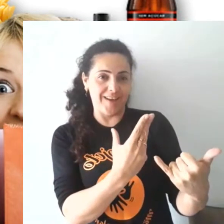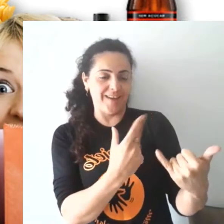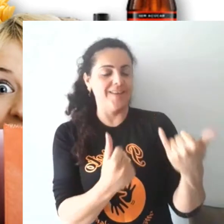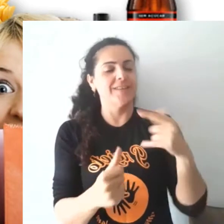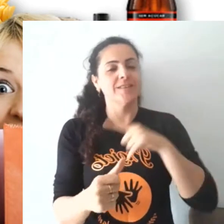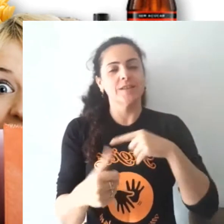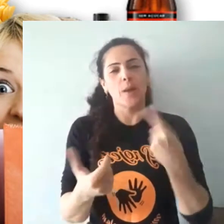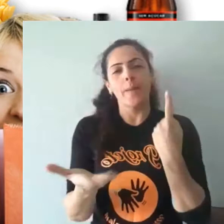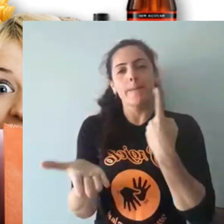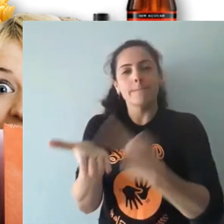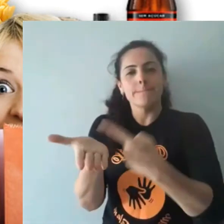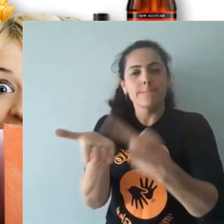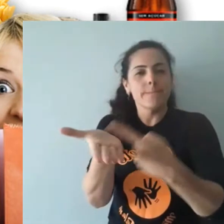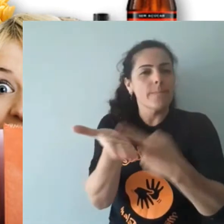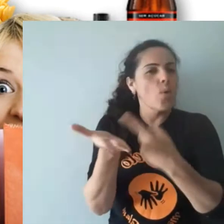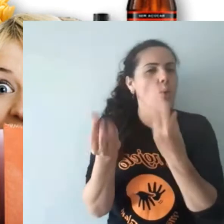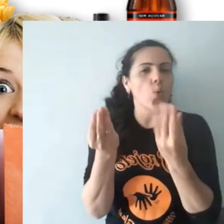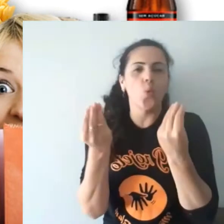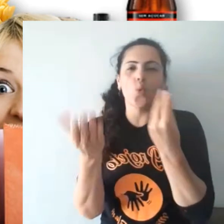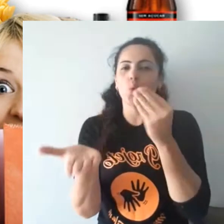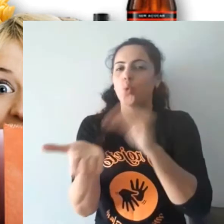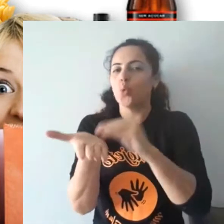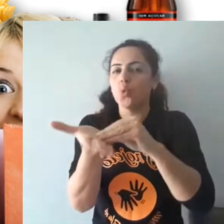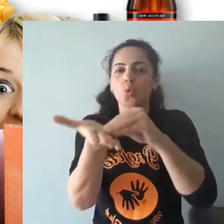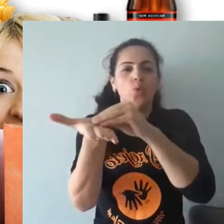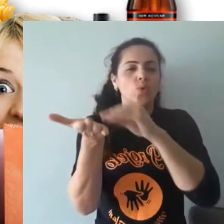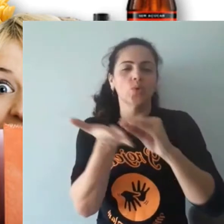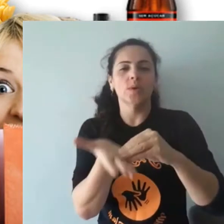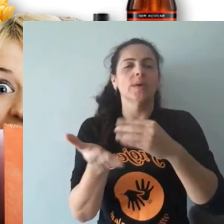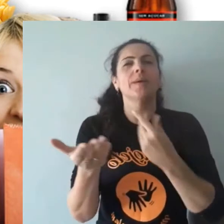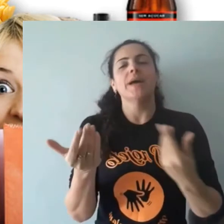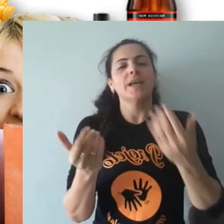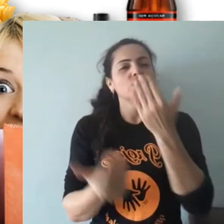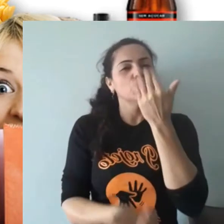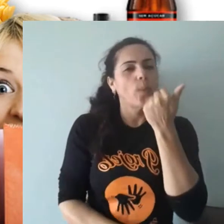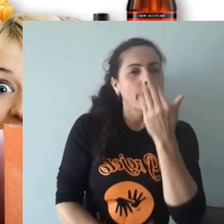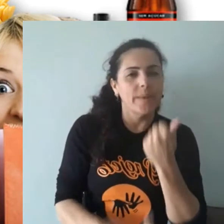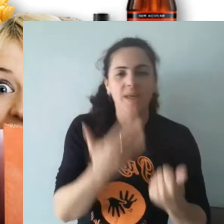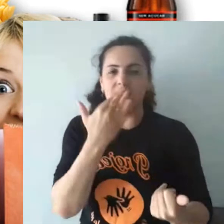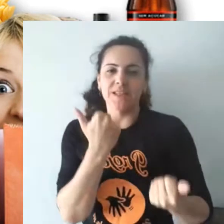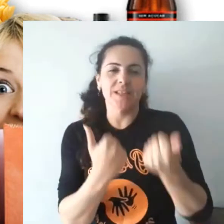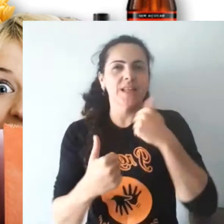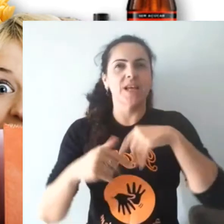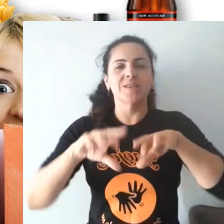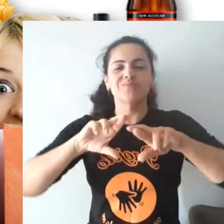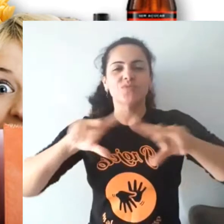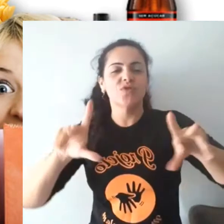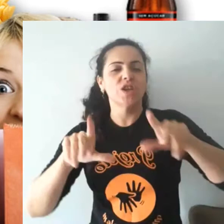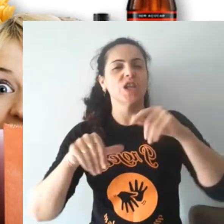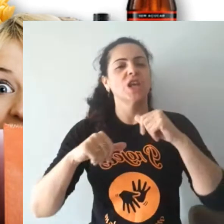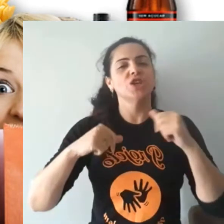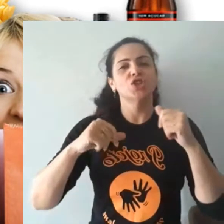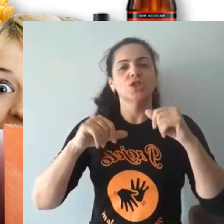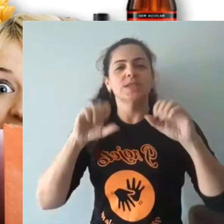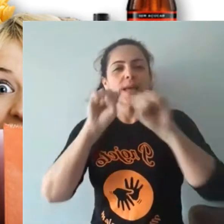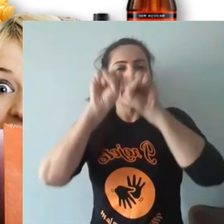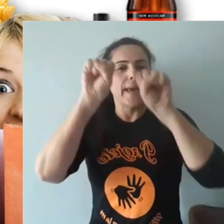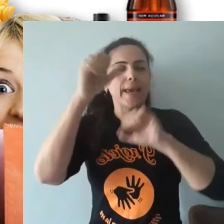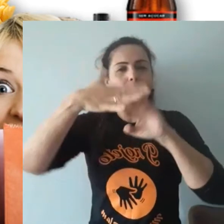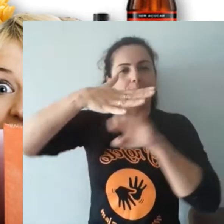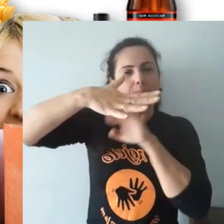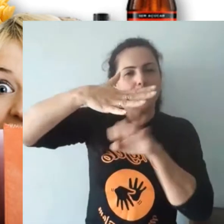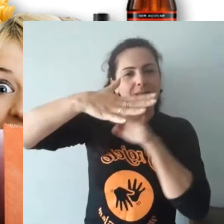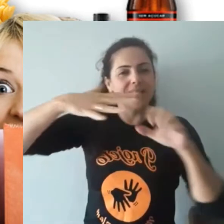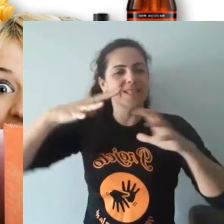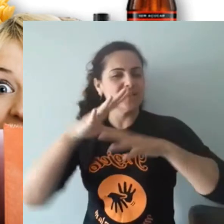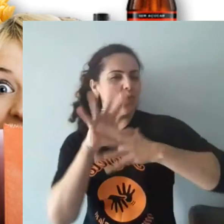comidas, alimentos internacionais, multinacionais, que estão presentes aí em lugares do mundo todo. E a gente tem